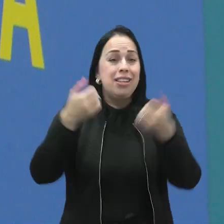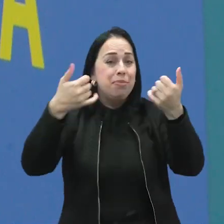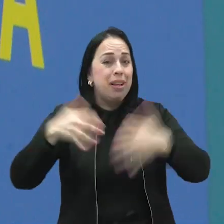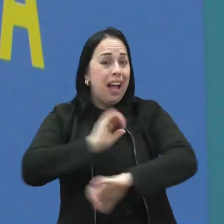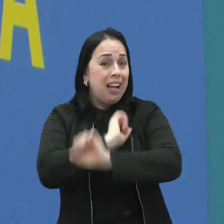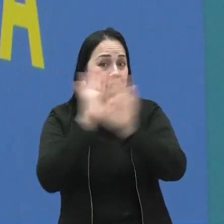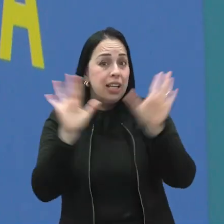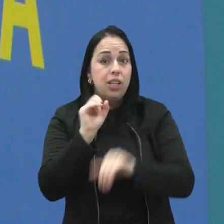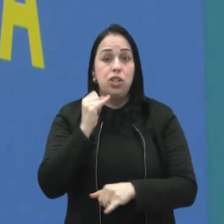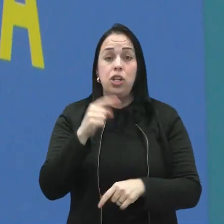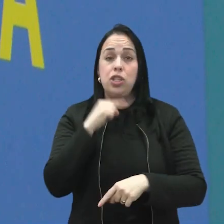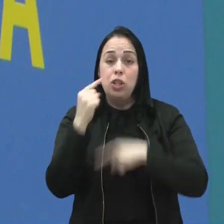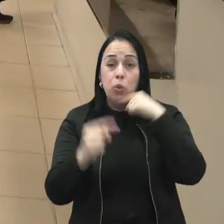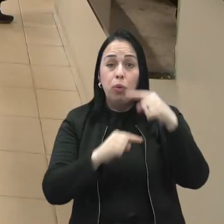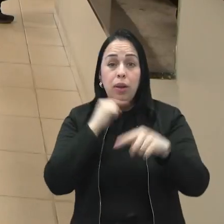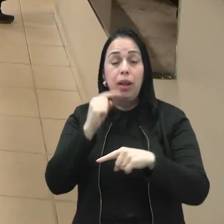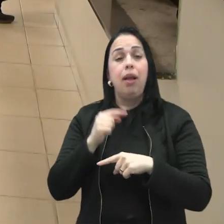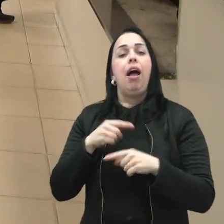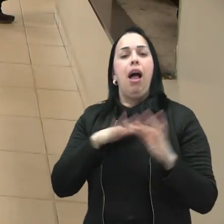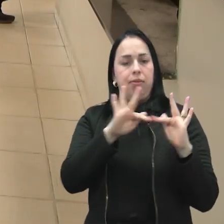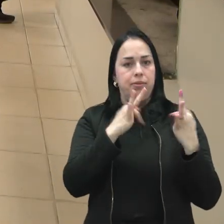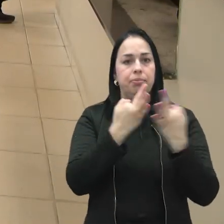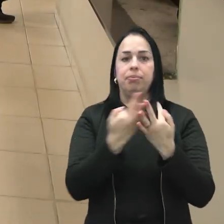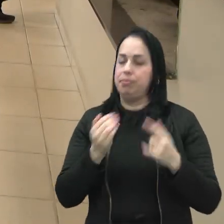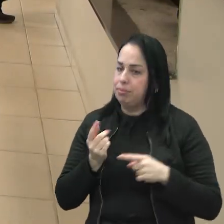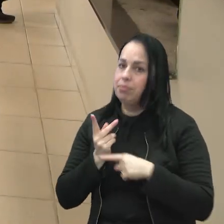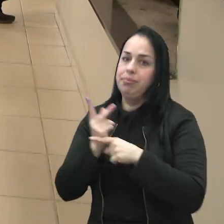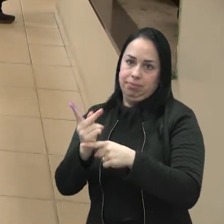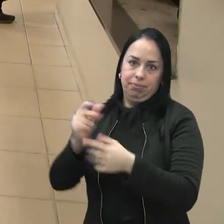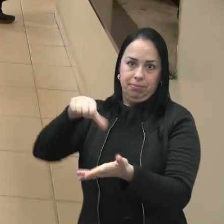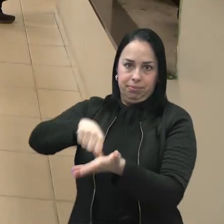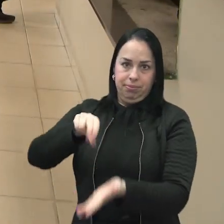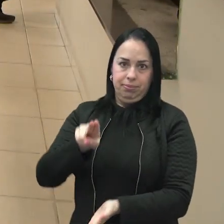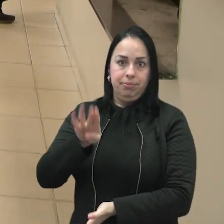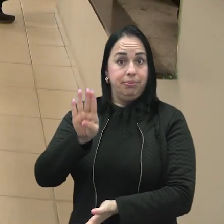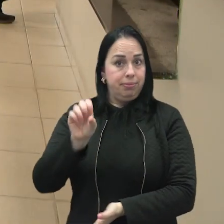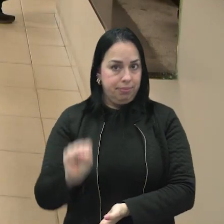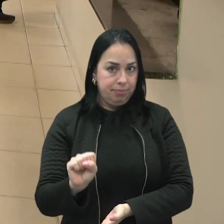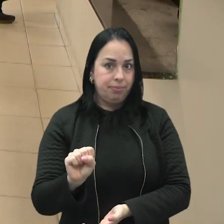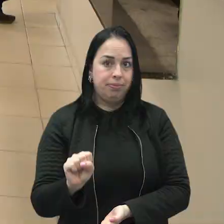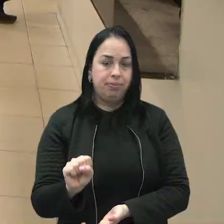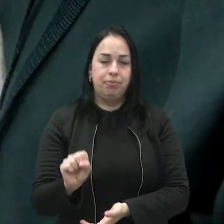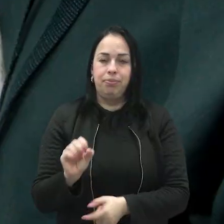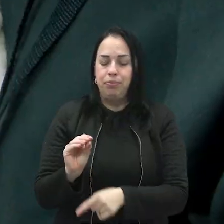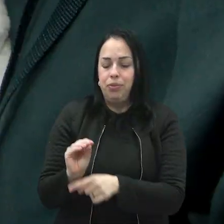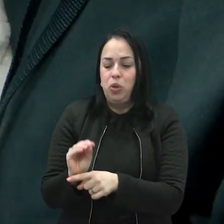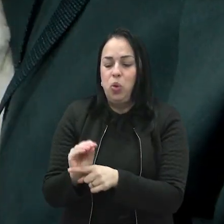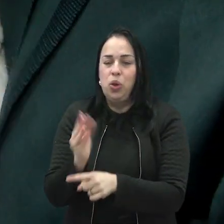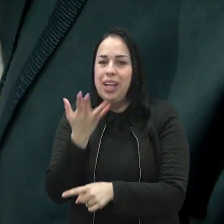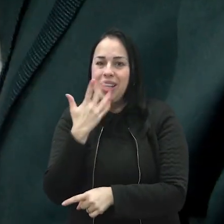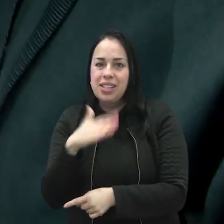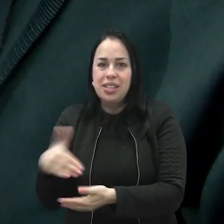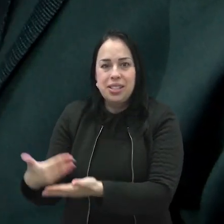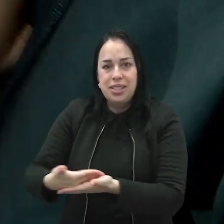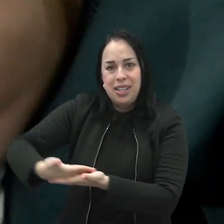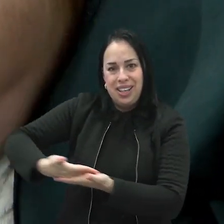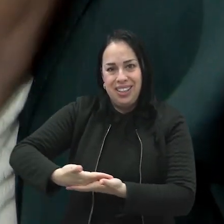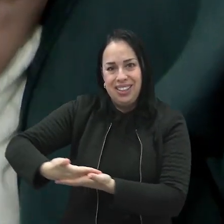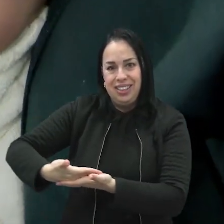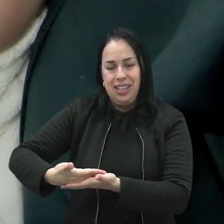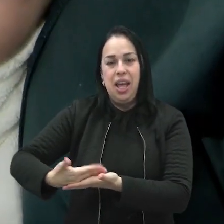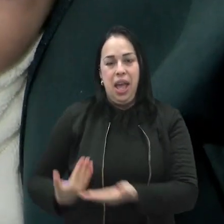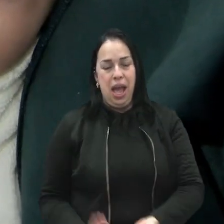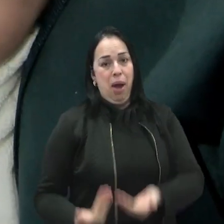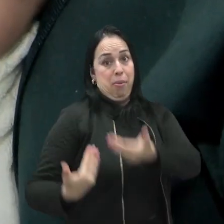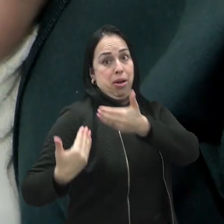clara. Em caso de dúvida, a família deve procurar um posto de saúde. Proteger as crianças